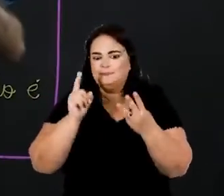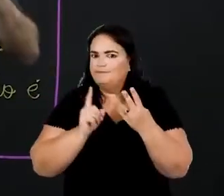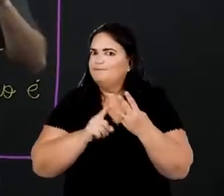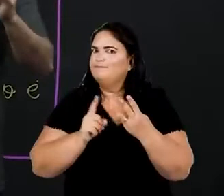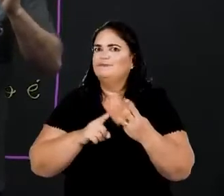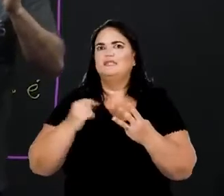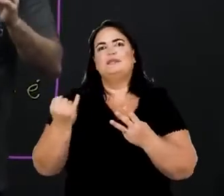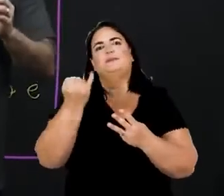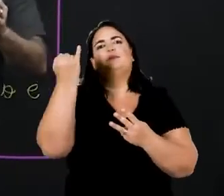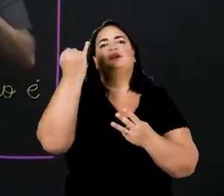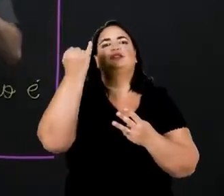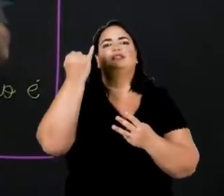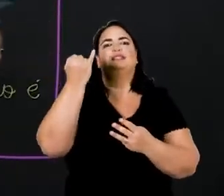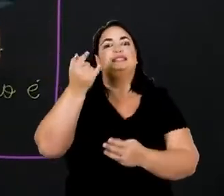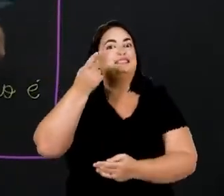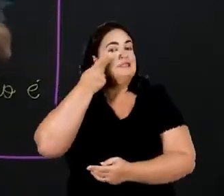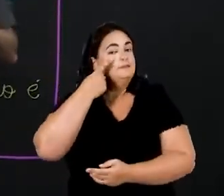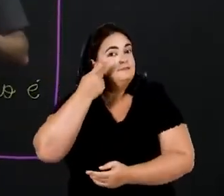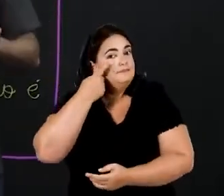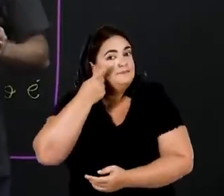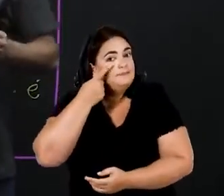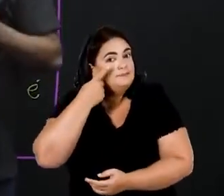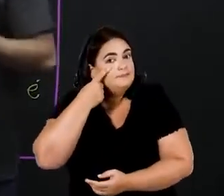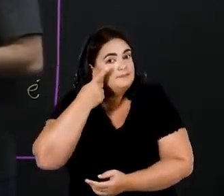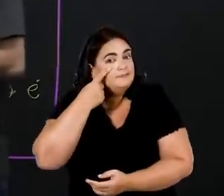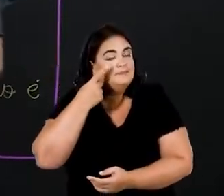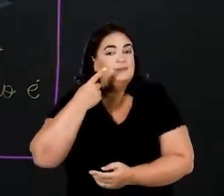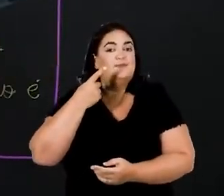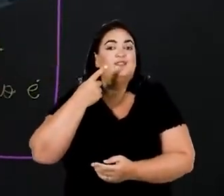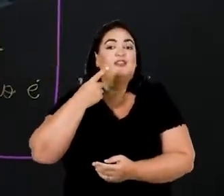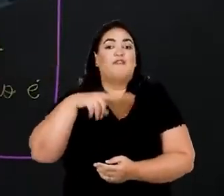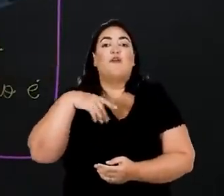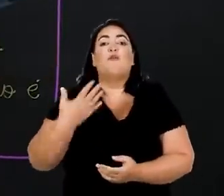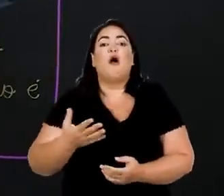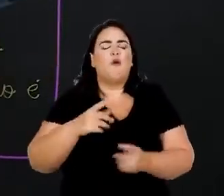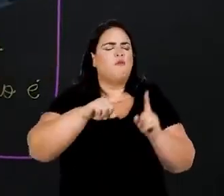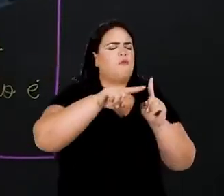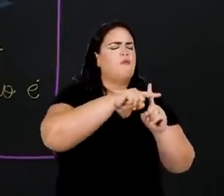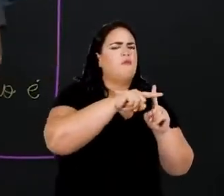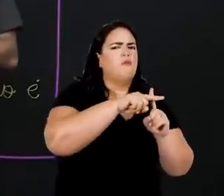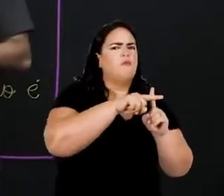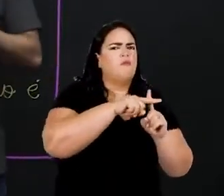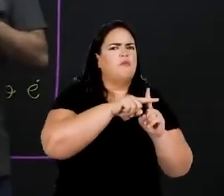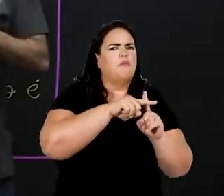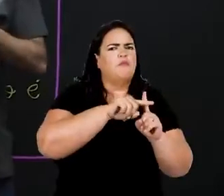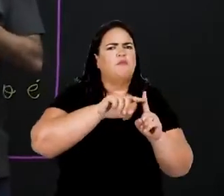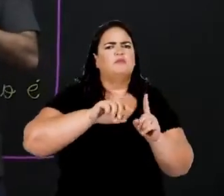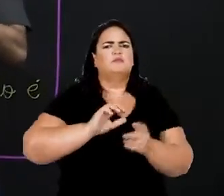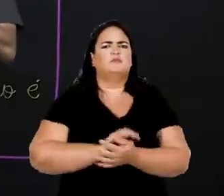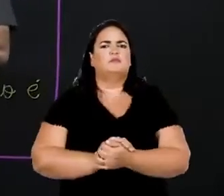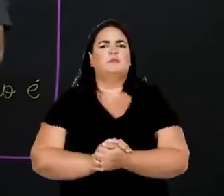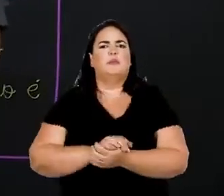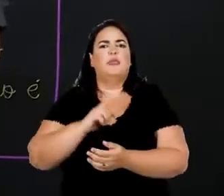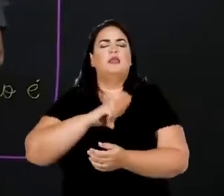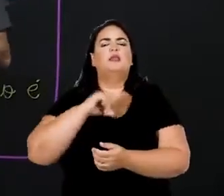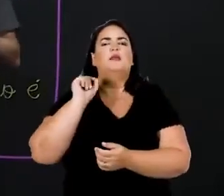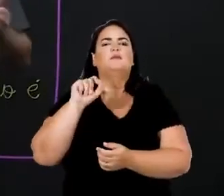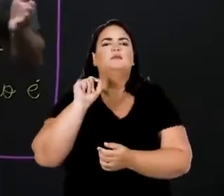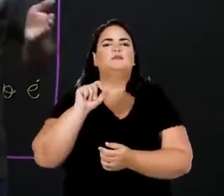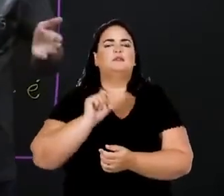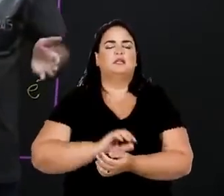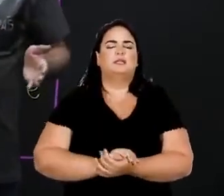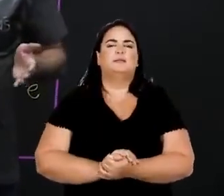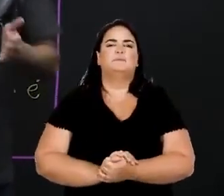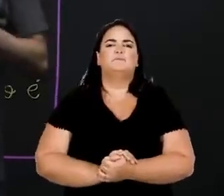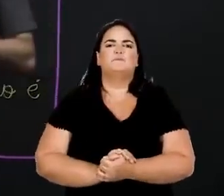importante é que você sempre tem que verificar o sinal do número segundo era positivo nós podemos ter em sua composição